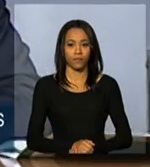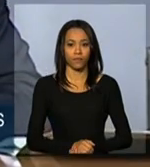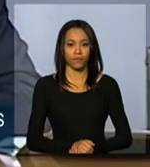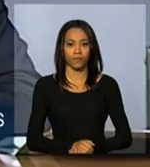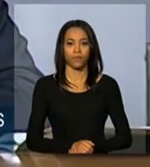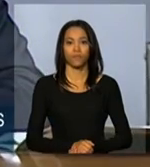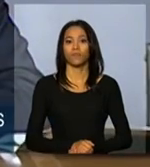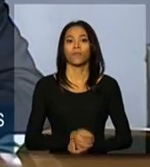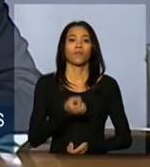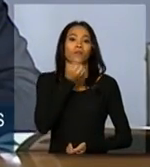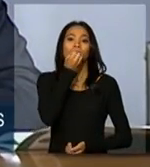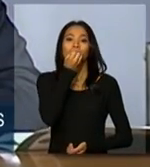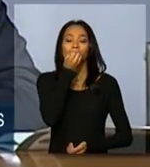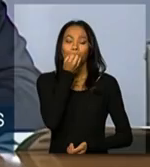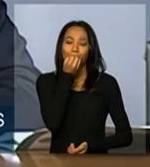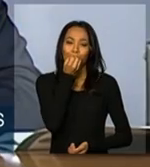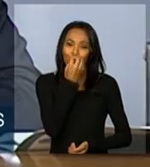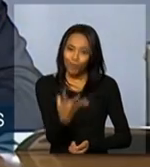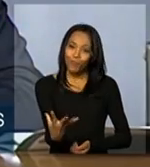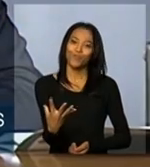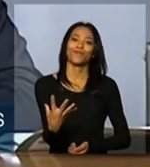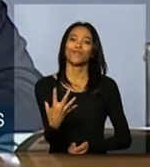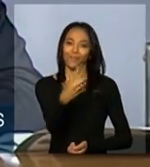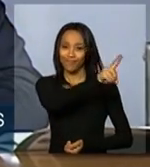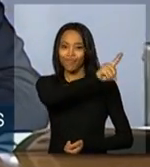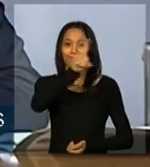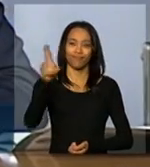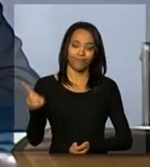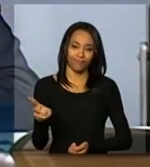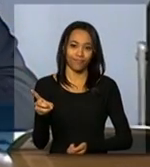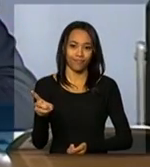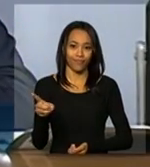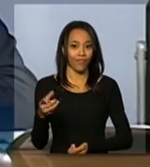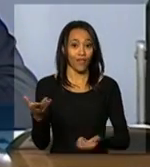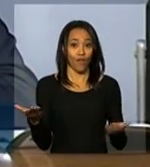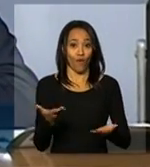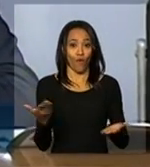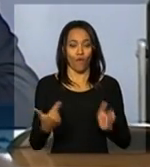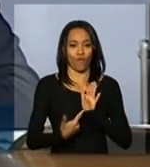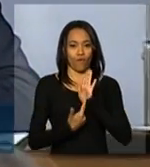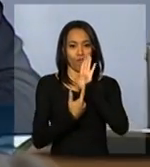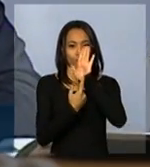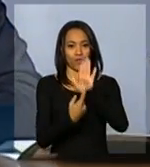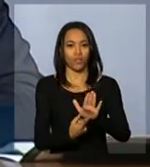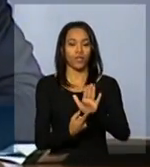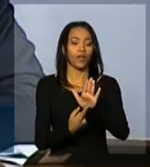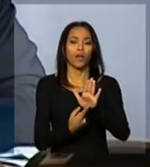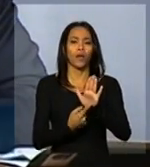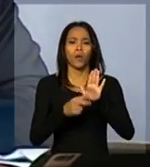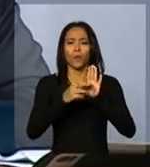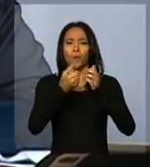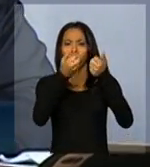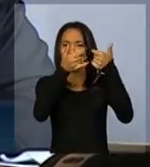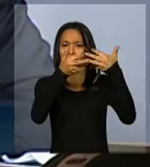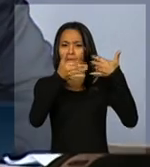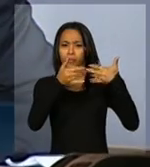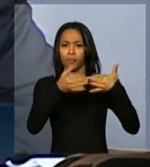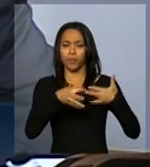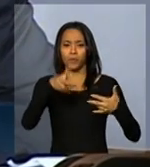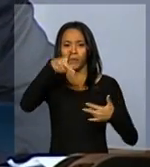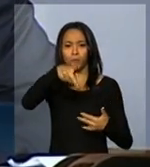Bom dia a todos. Eu vou apresentar os resultados do PIB para o quarto